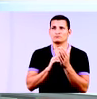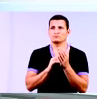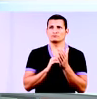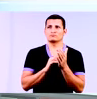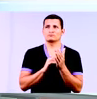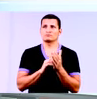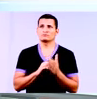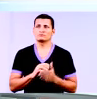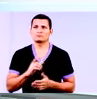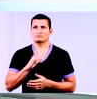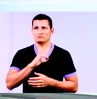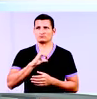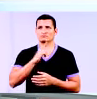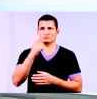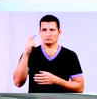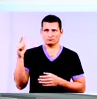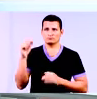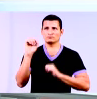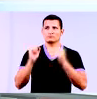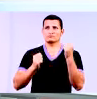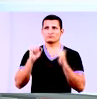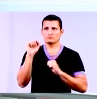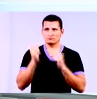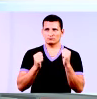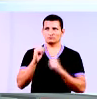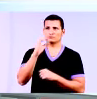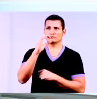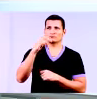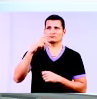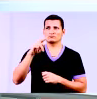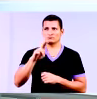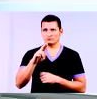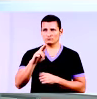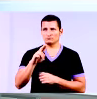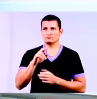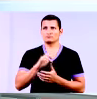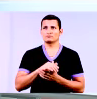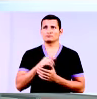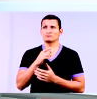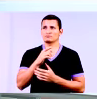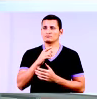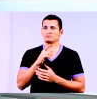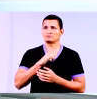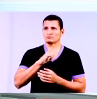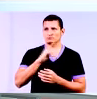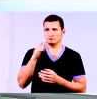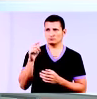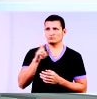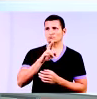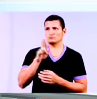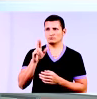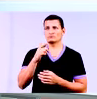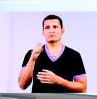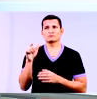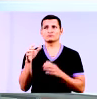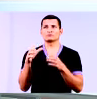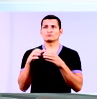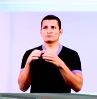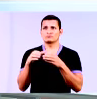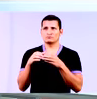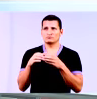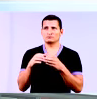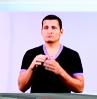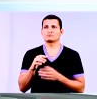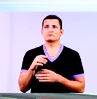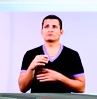Então existem outros fabricantes de processadores que eles chamam por outro nome, é uma outra família, e não quer dizer que